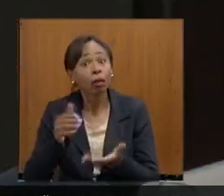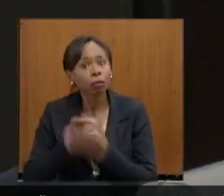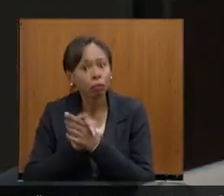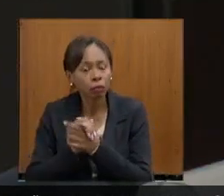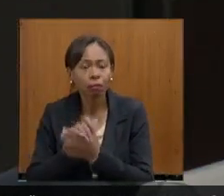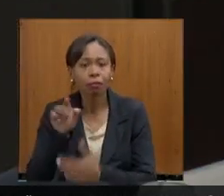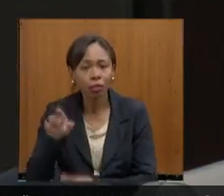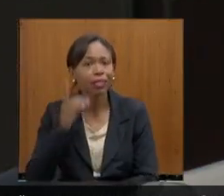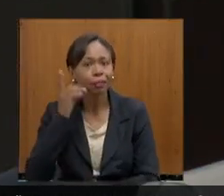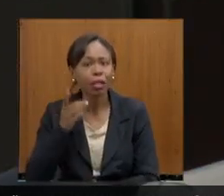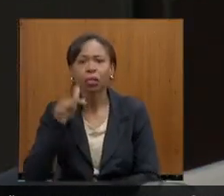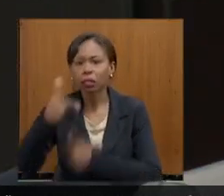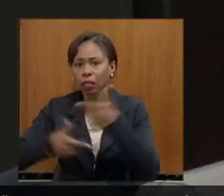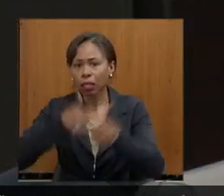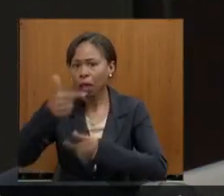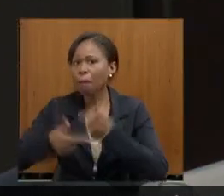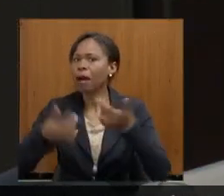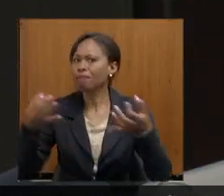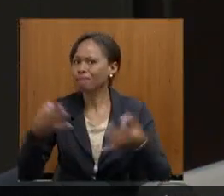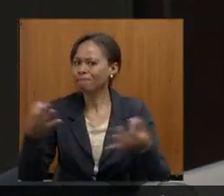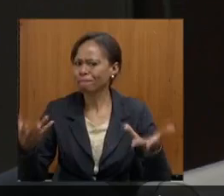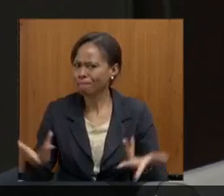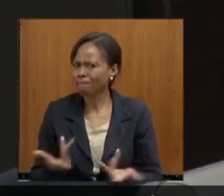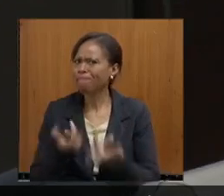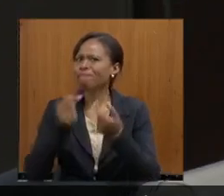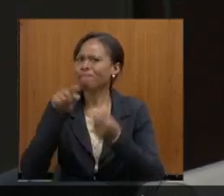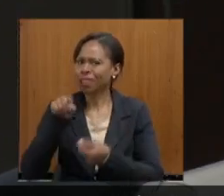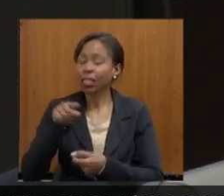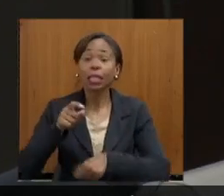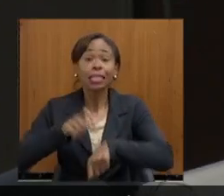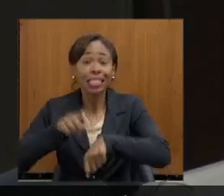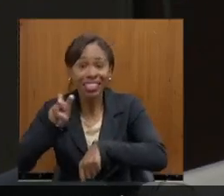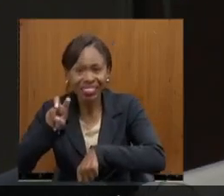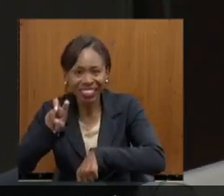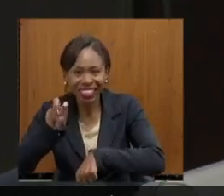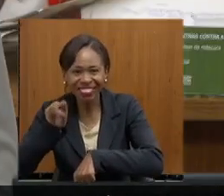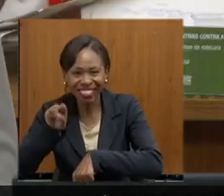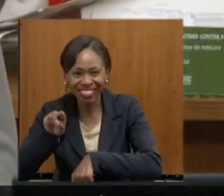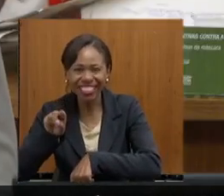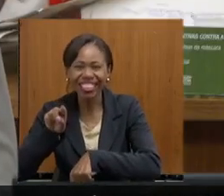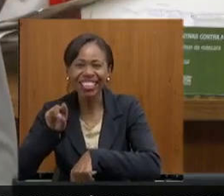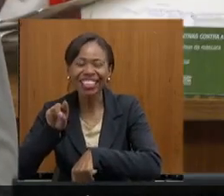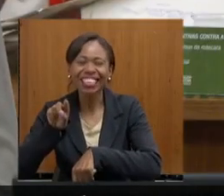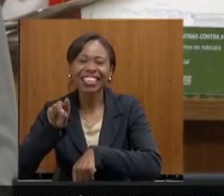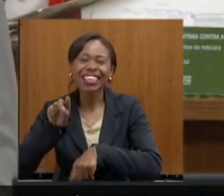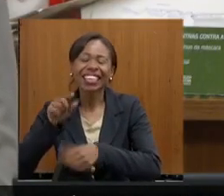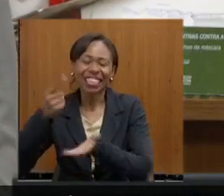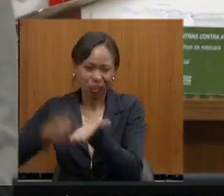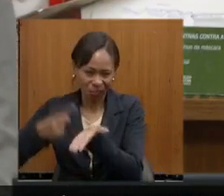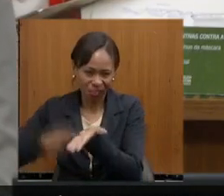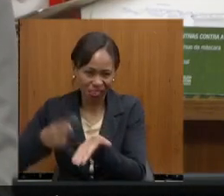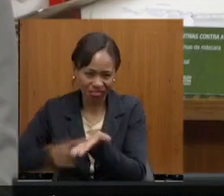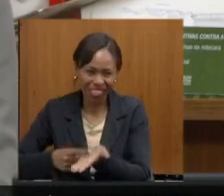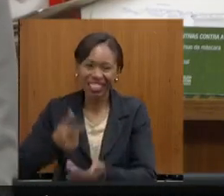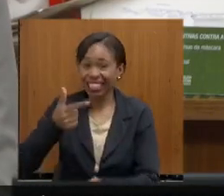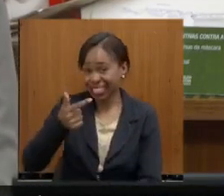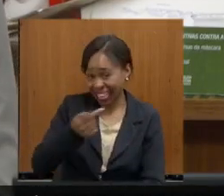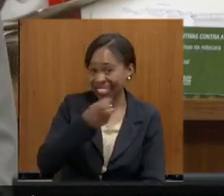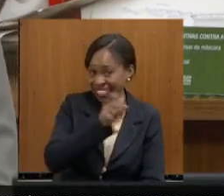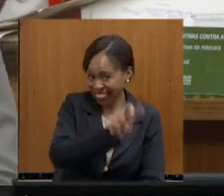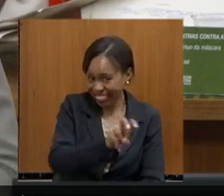parabenizo o senhor Pelo belíssimo trabalho feito tenho certeza que eu tenho compromisso às 17horas 19:15 hoje também né então